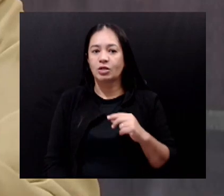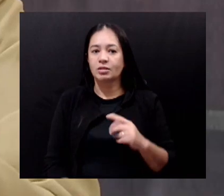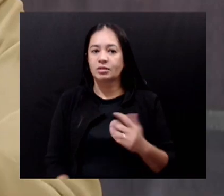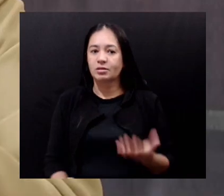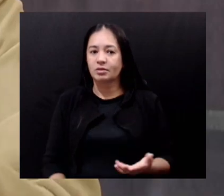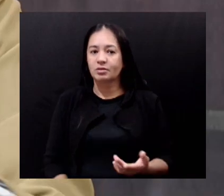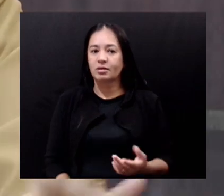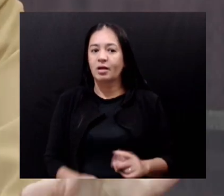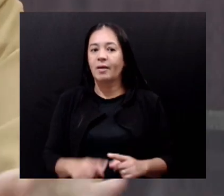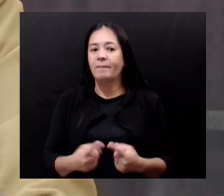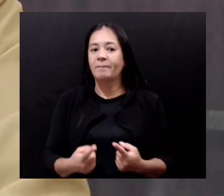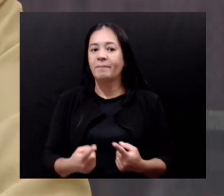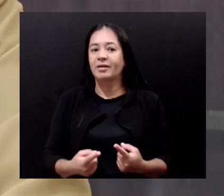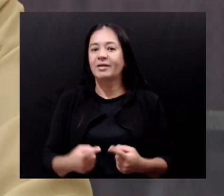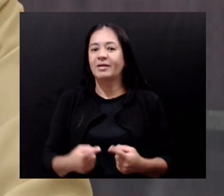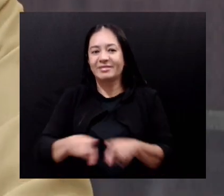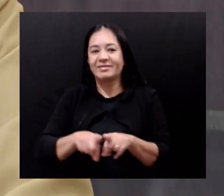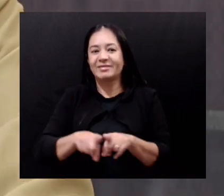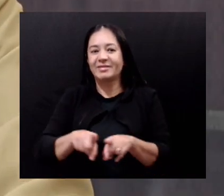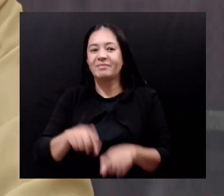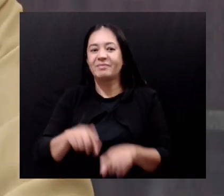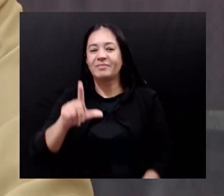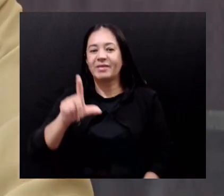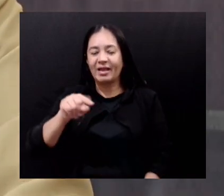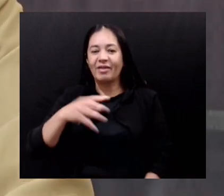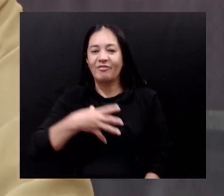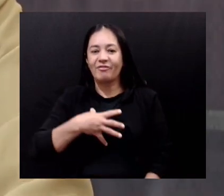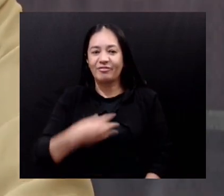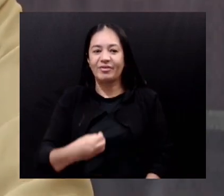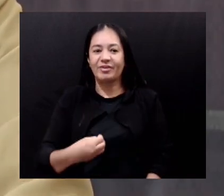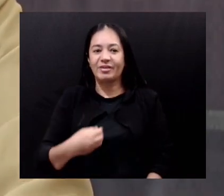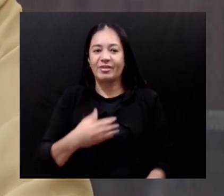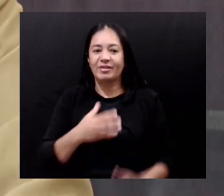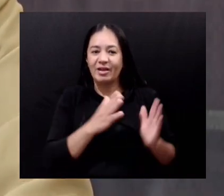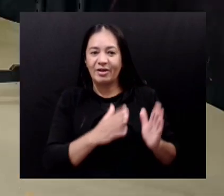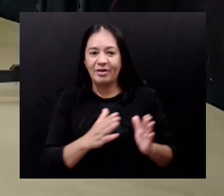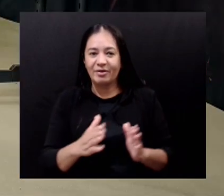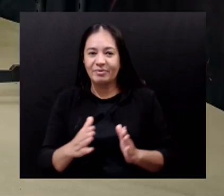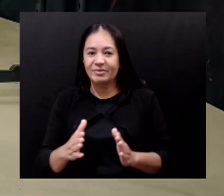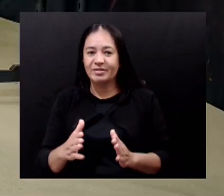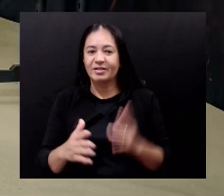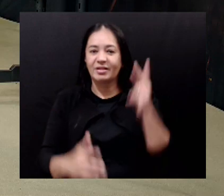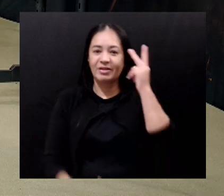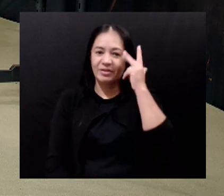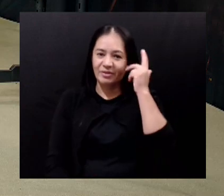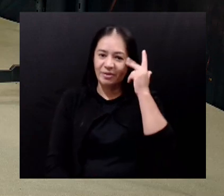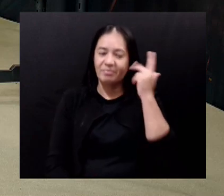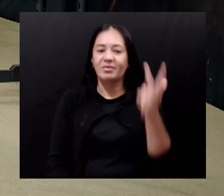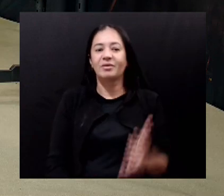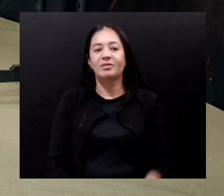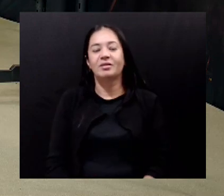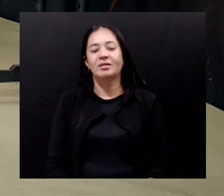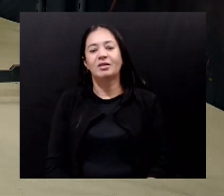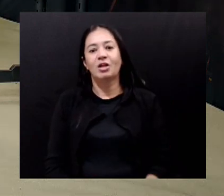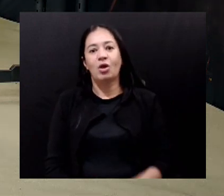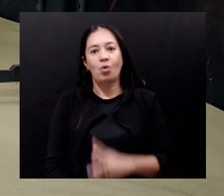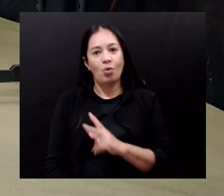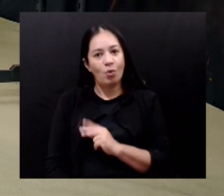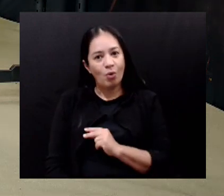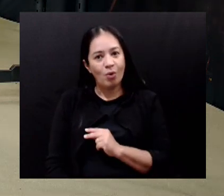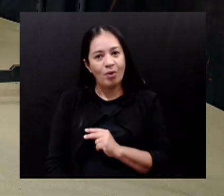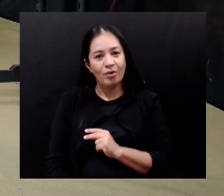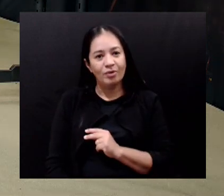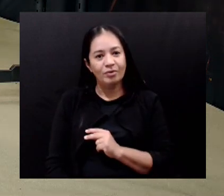é filho. E aí sim, o processo do filho tramita normalmente na conservatória. olha isso, né, bem